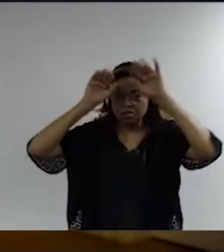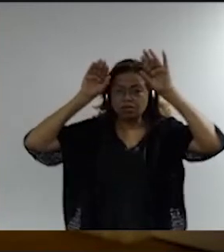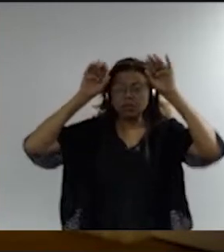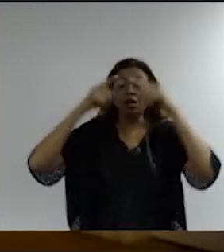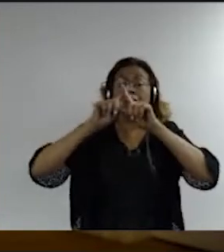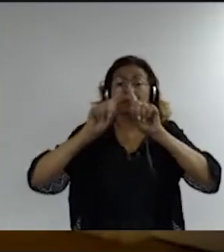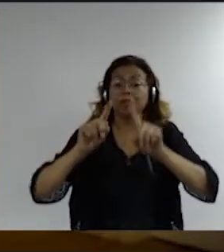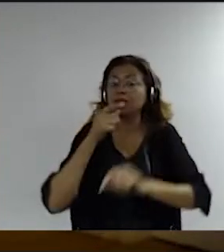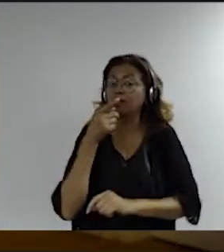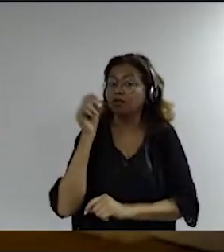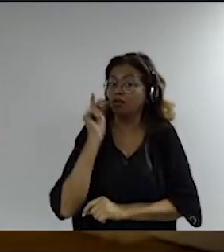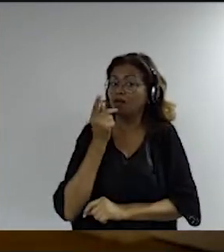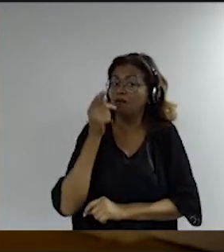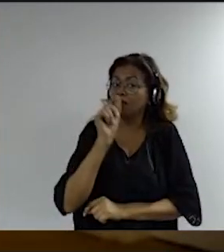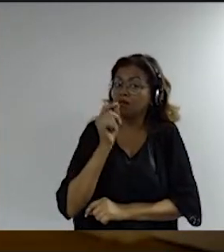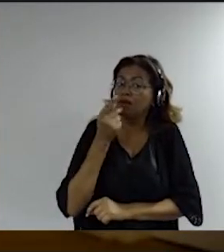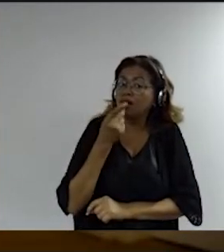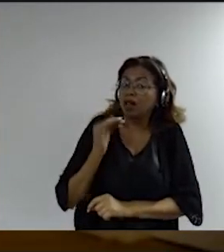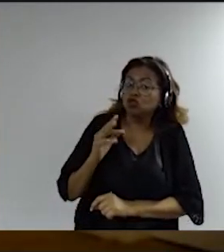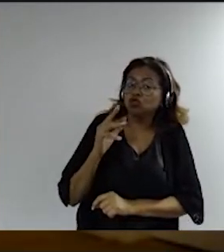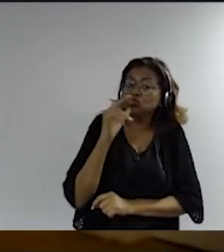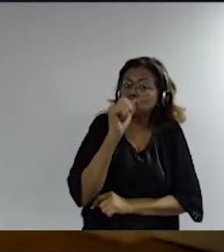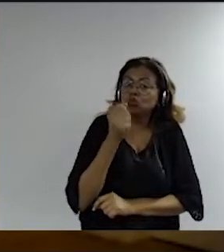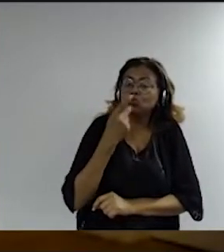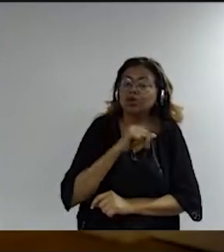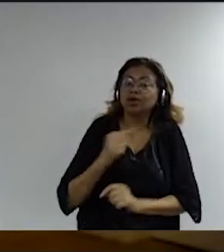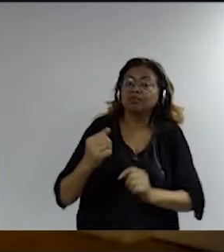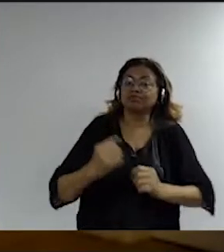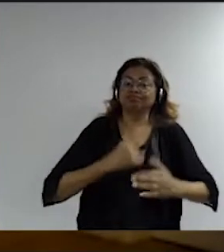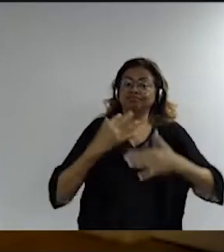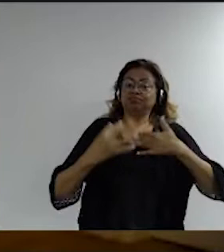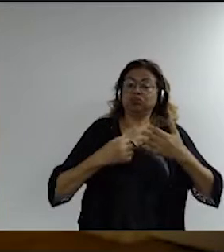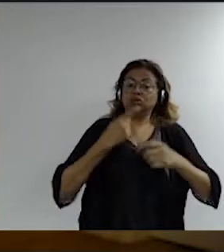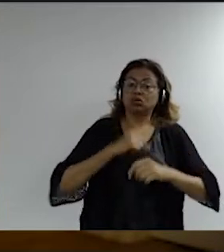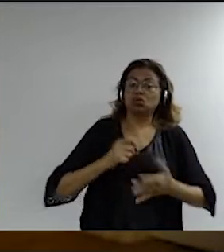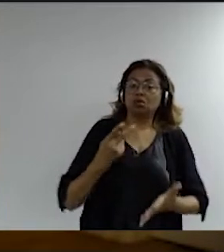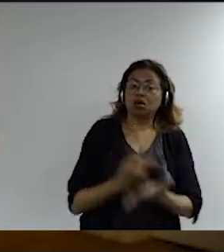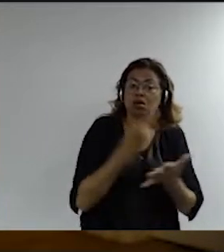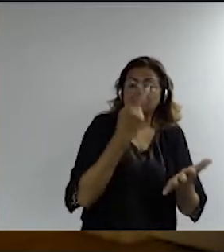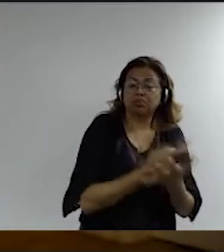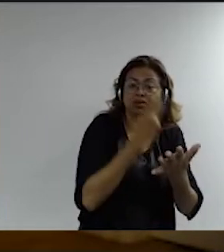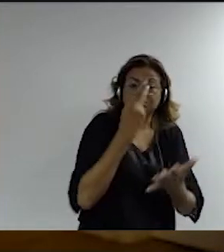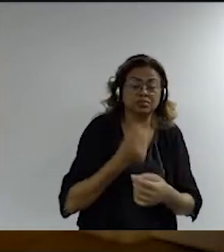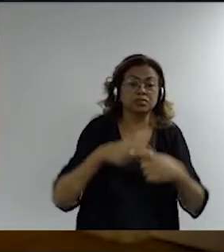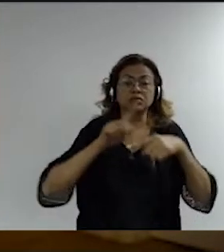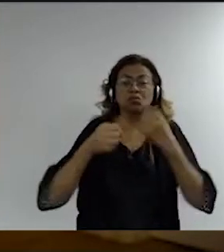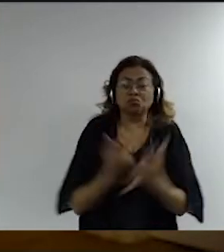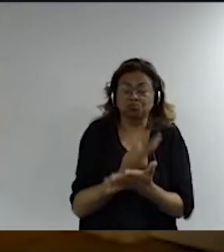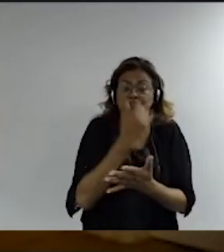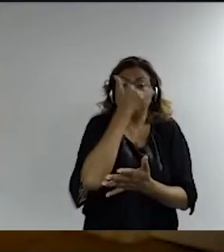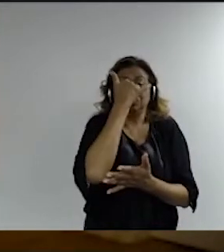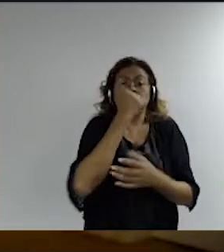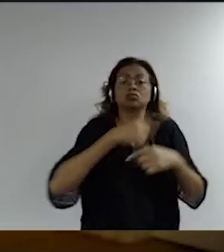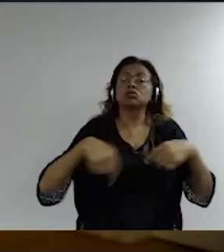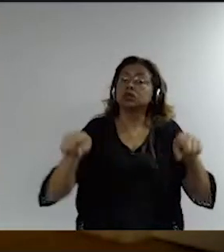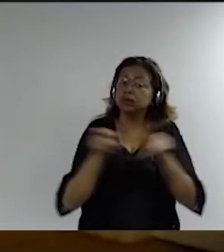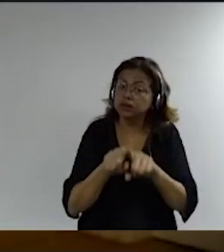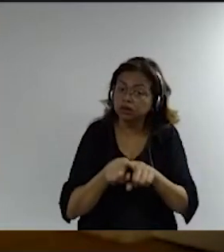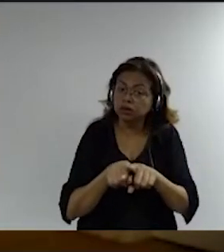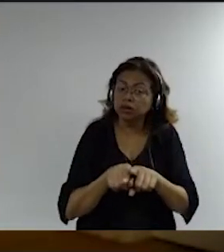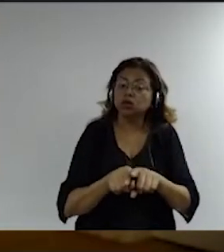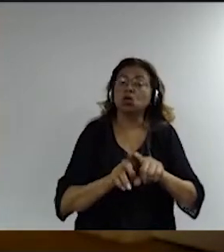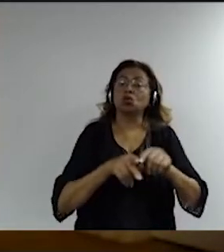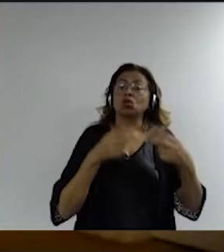mas para falar de todos aqueles que são atingidos pela consequência, e aí eu vou chegar nos presídios